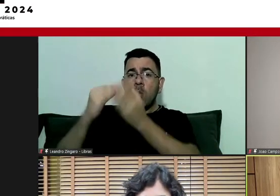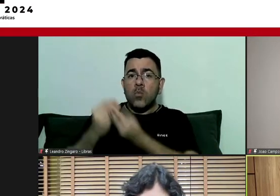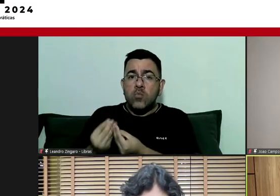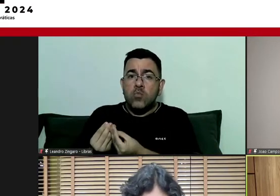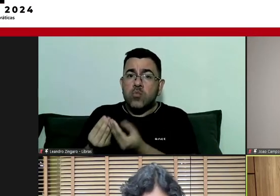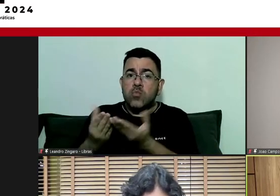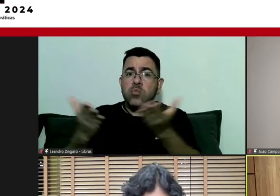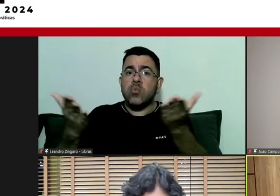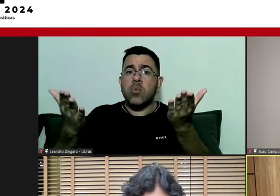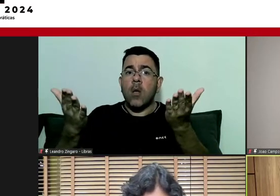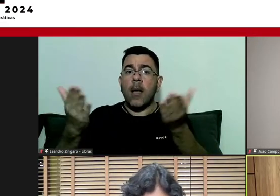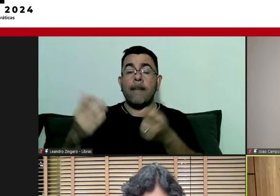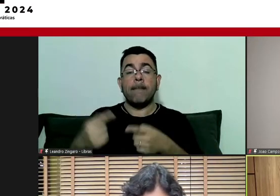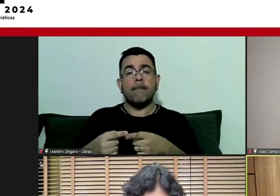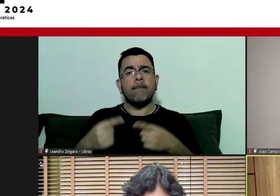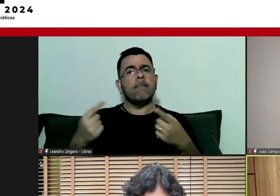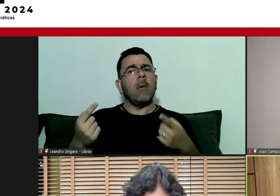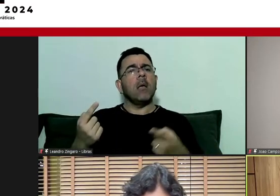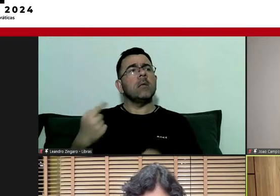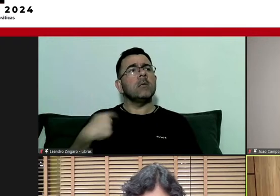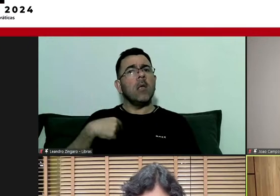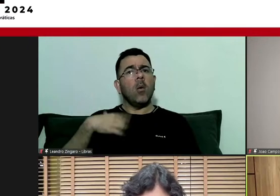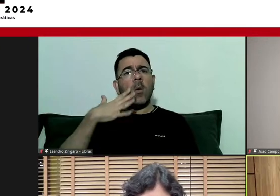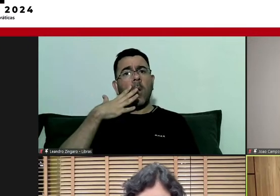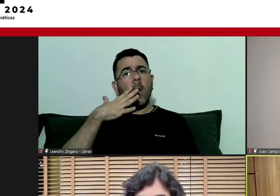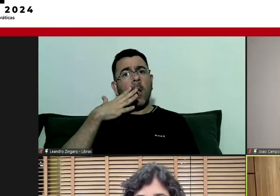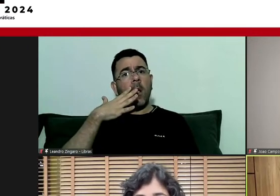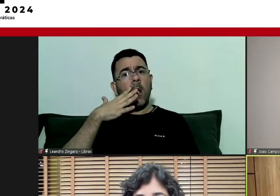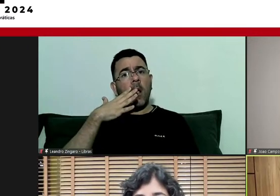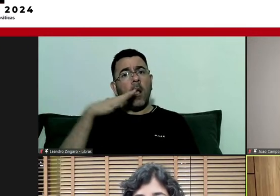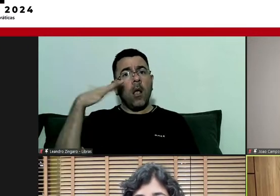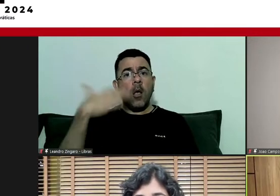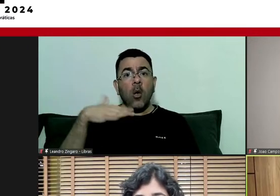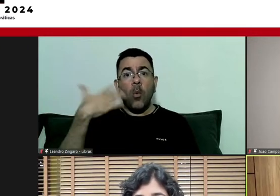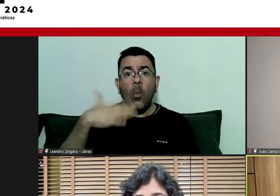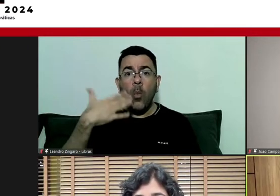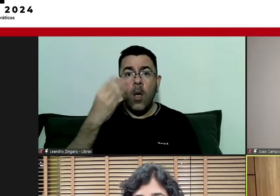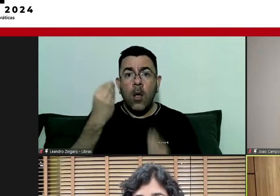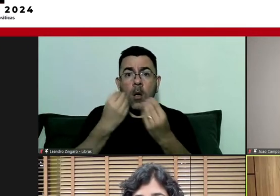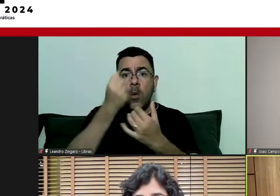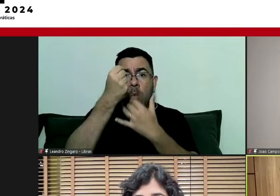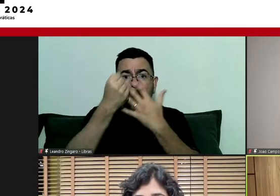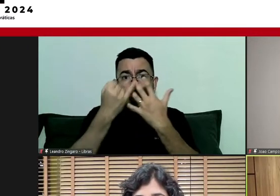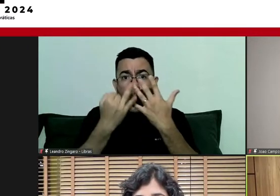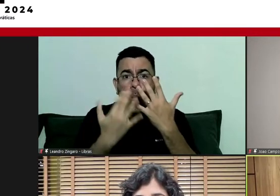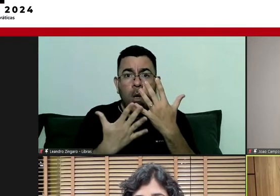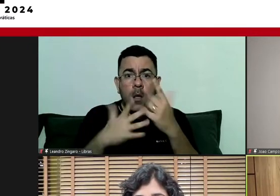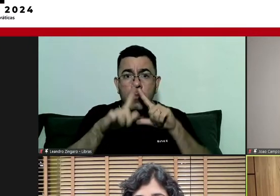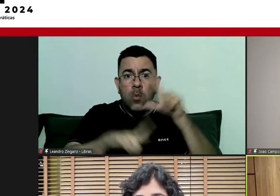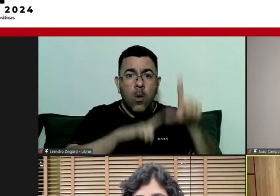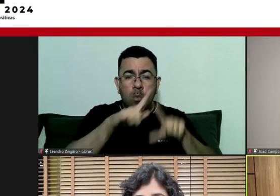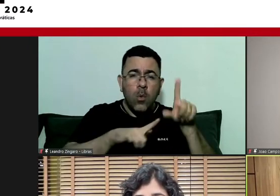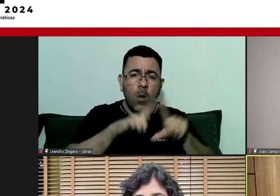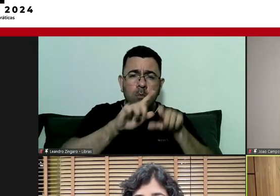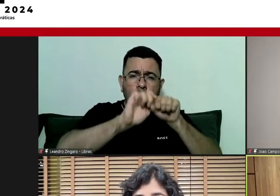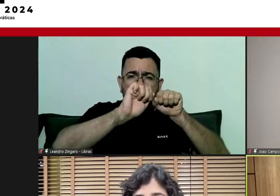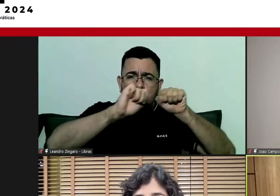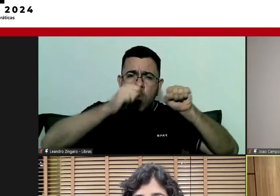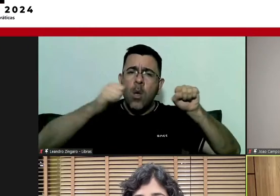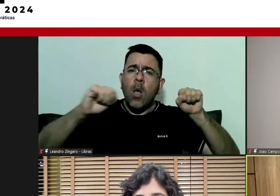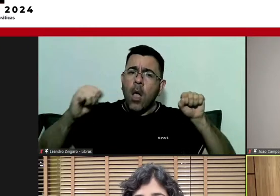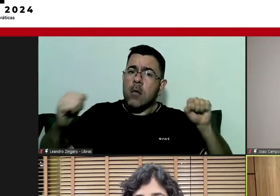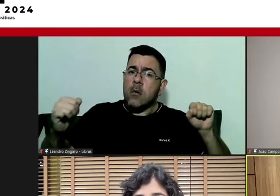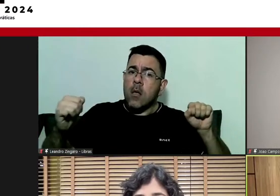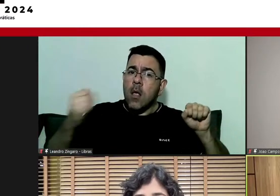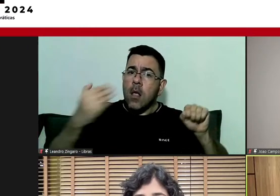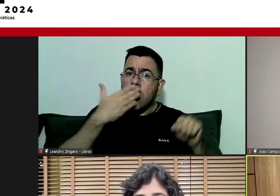serviço público mas eu tô impressionado com a quantidade de serviços com a com a grandeza e profundidade desses